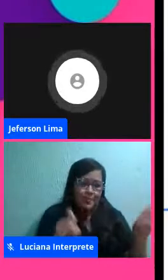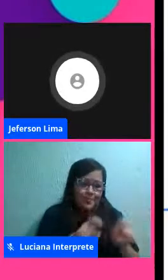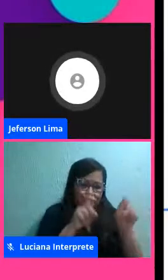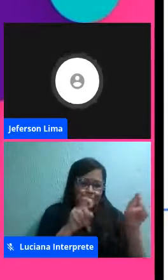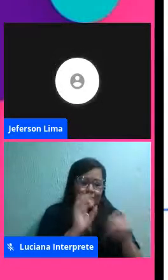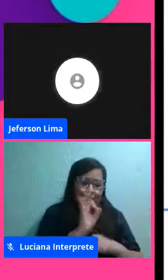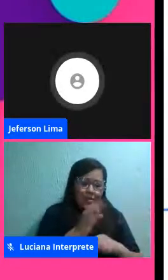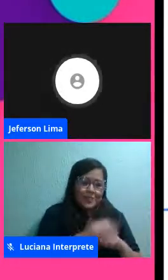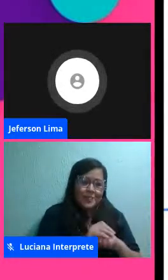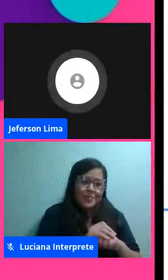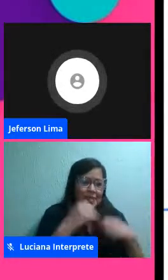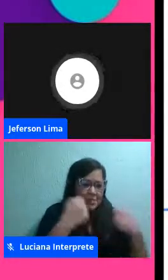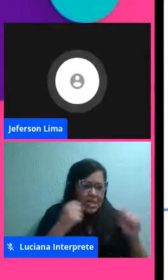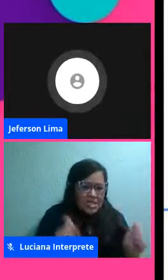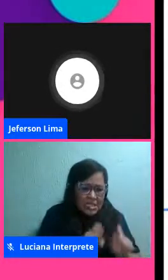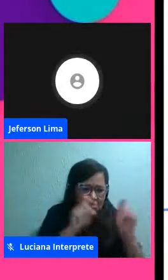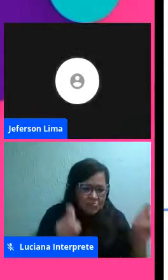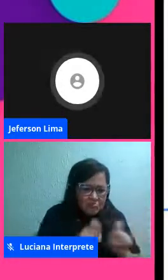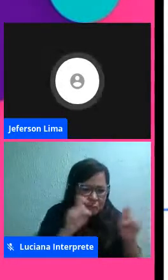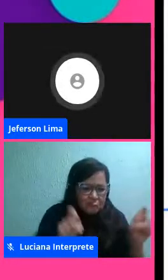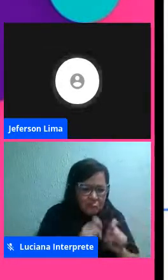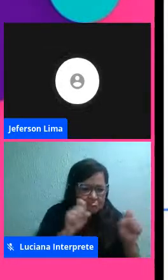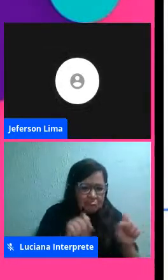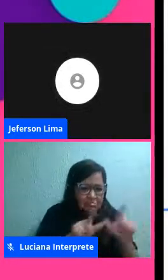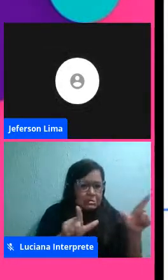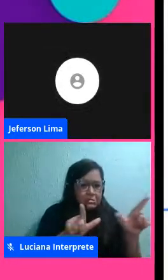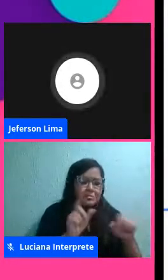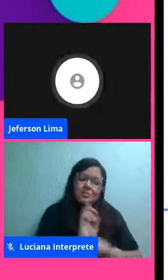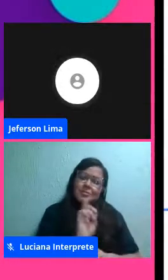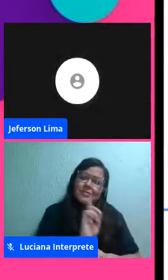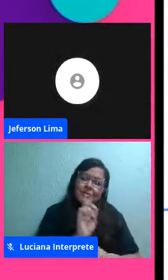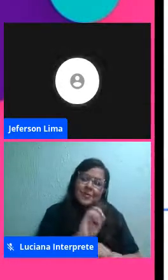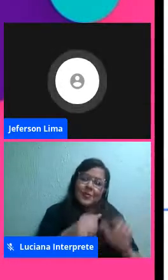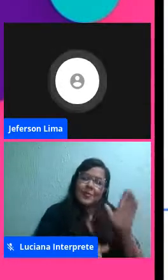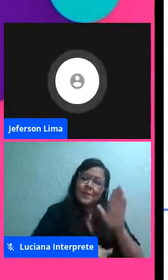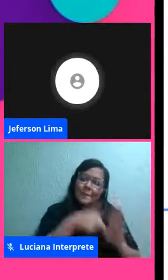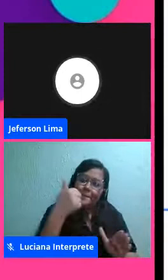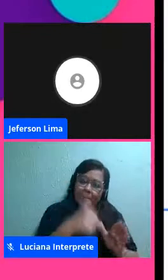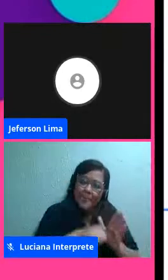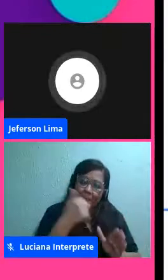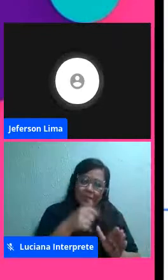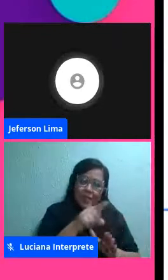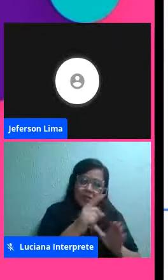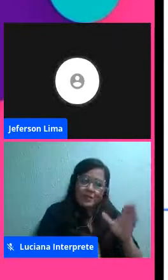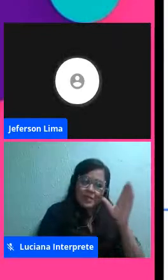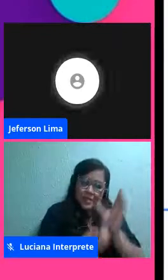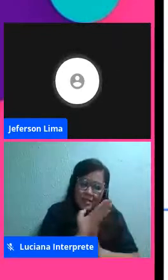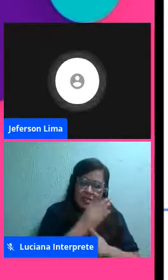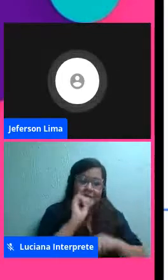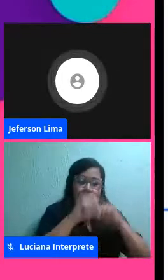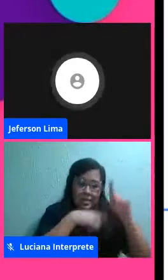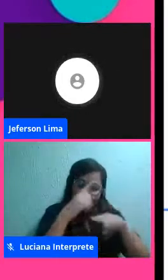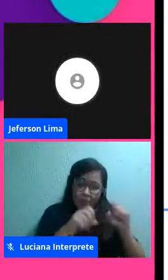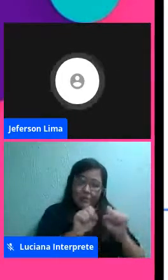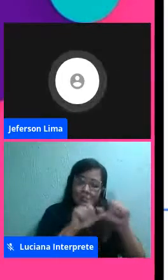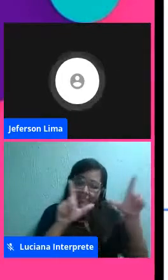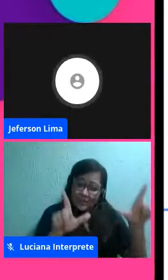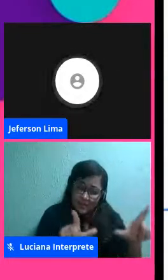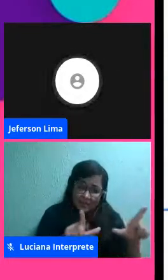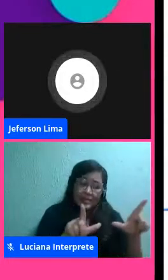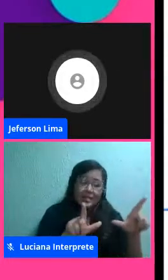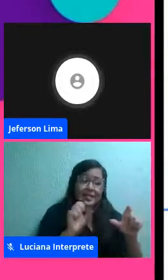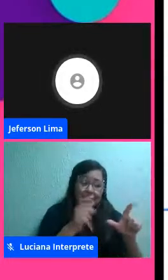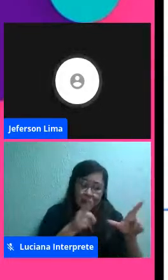sua aplicação estiver executando, acabou. Certo? Ela vai continuar lá numa boa,